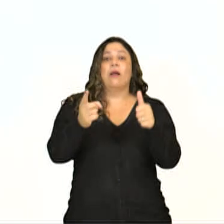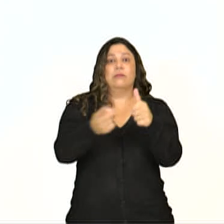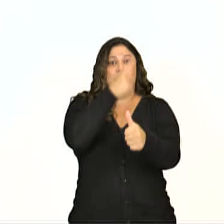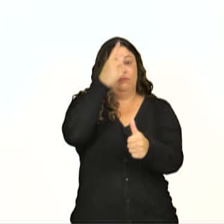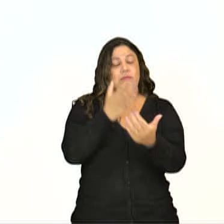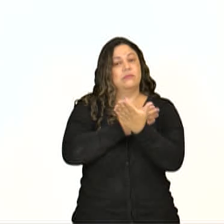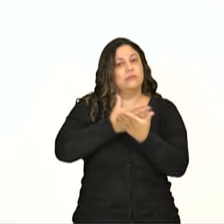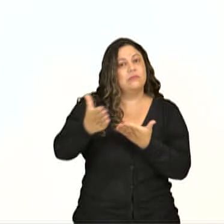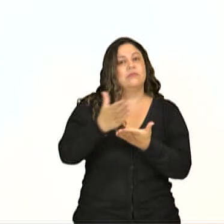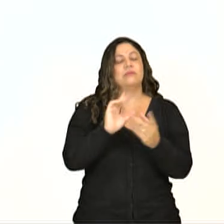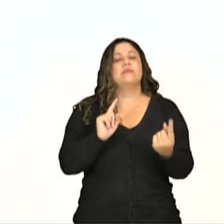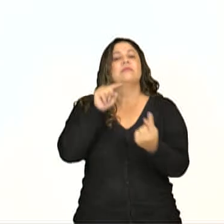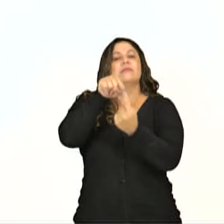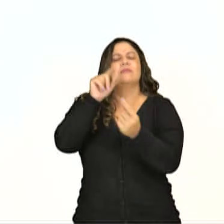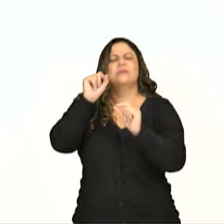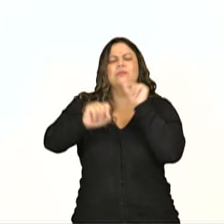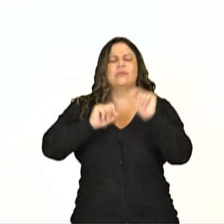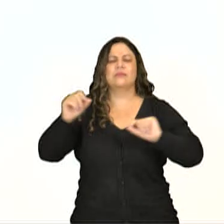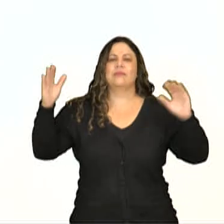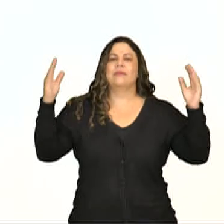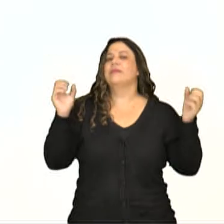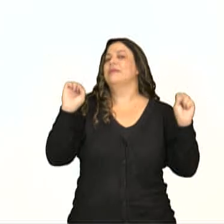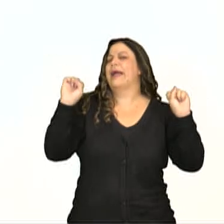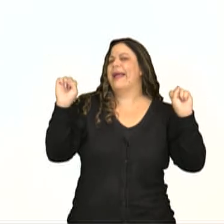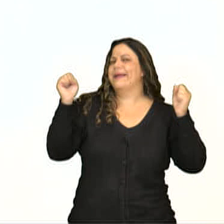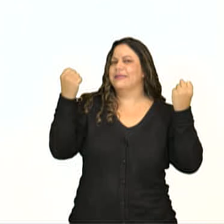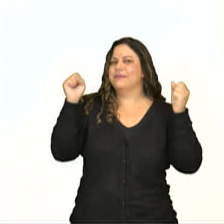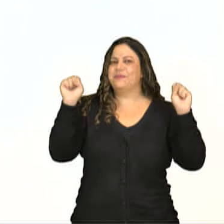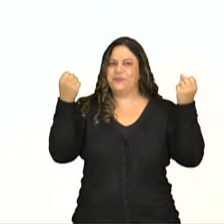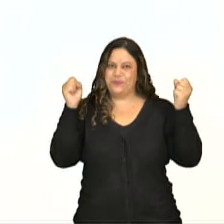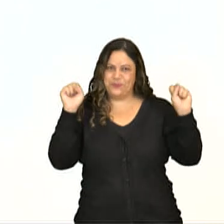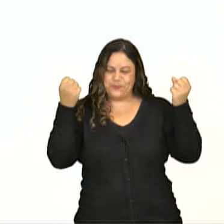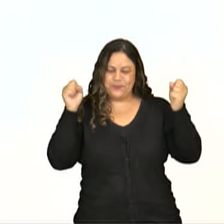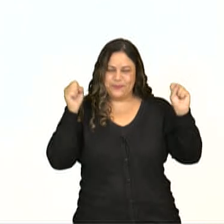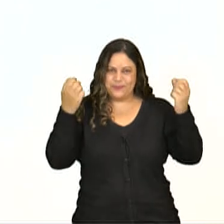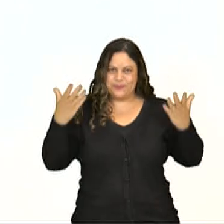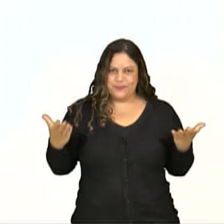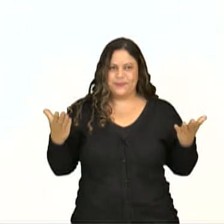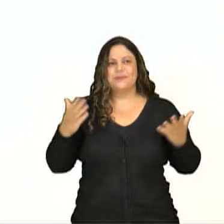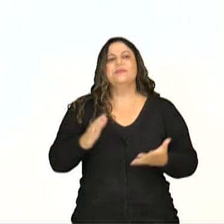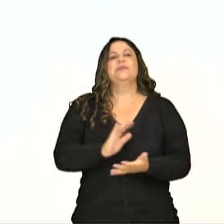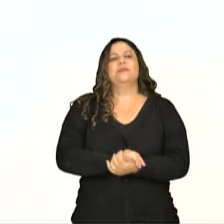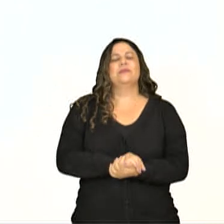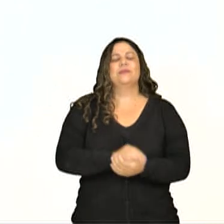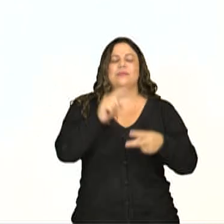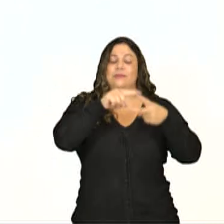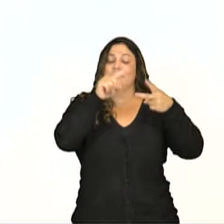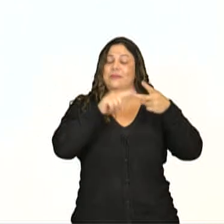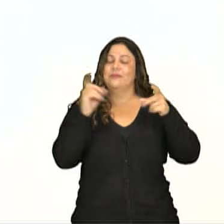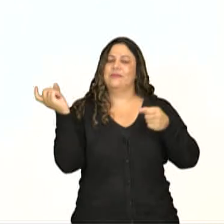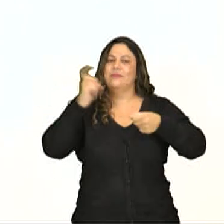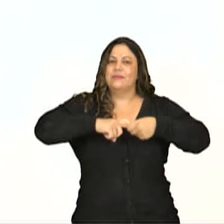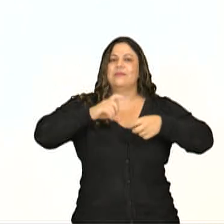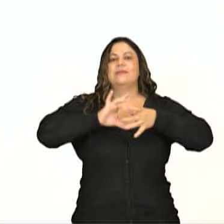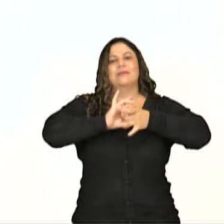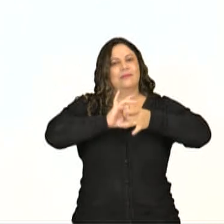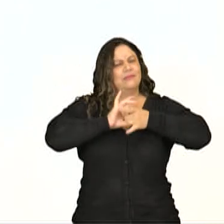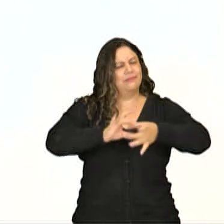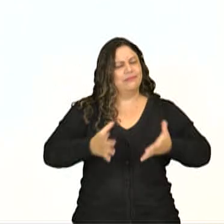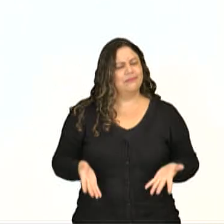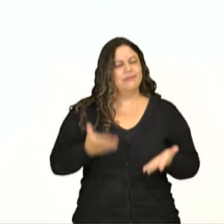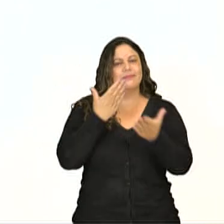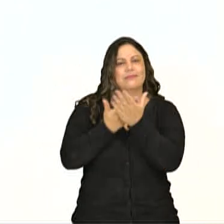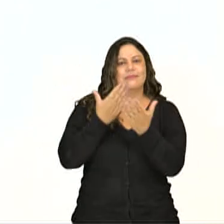para iniciar, definir o que é esporte. Para a gente fazer essa associação, a gente tem que saber o que são esses dois aspectos que nós estamos